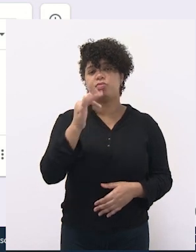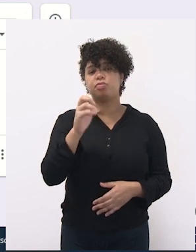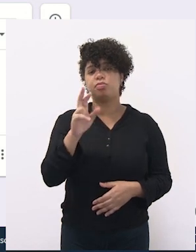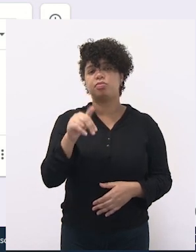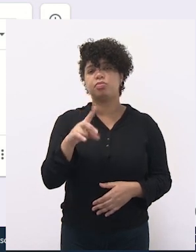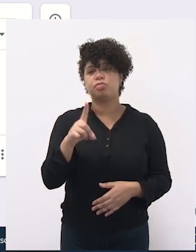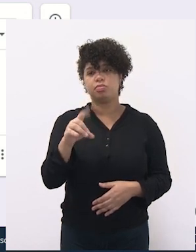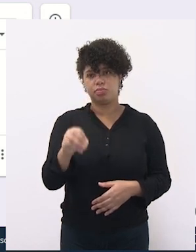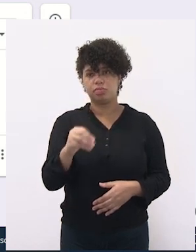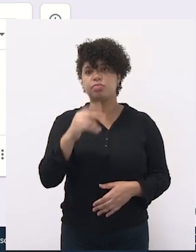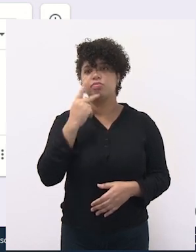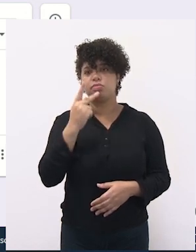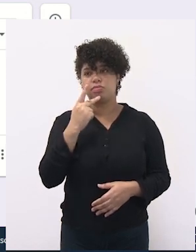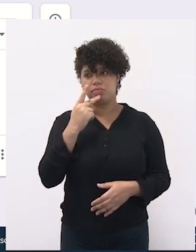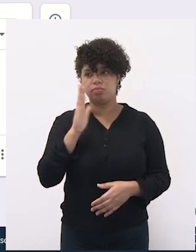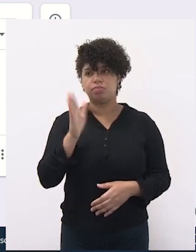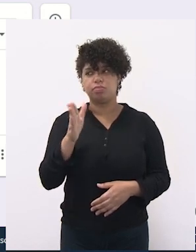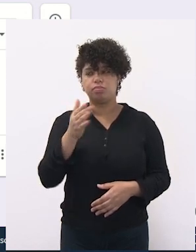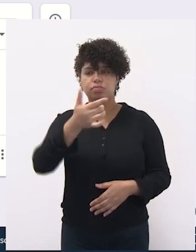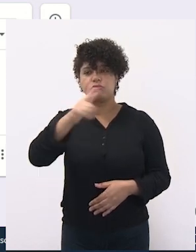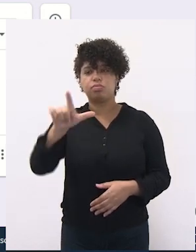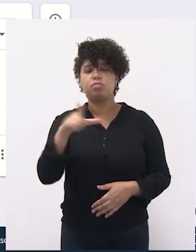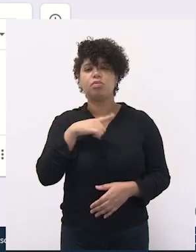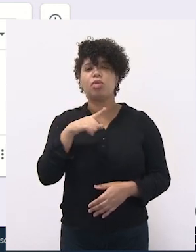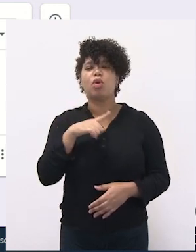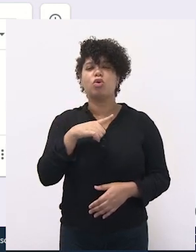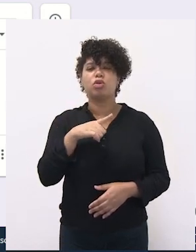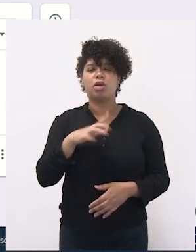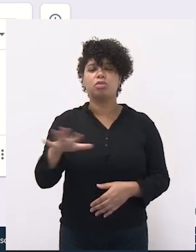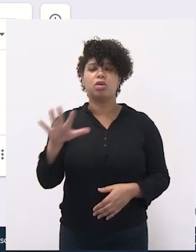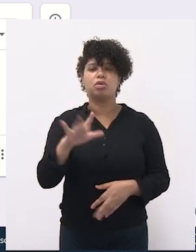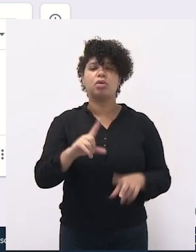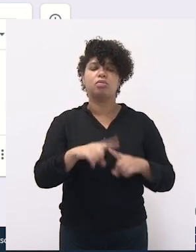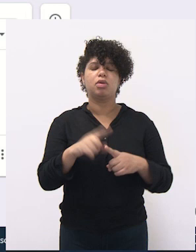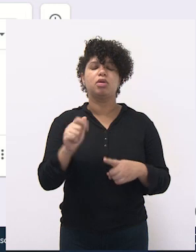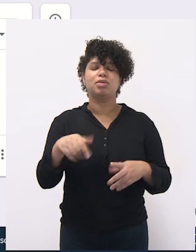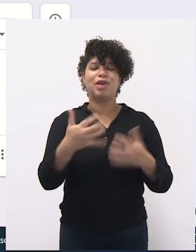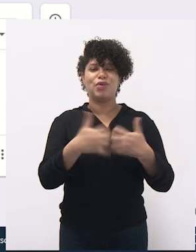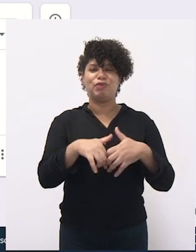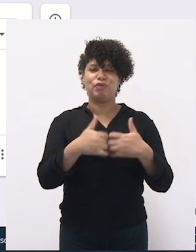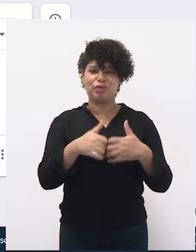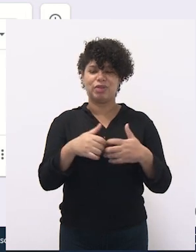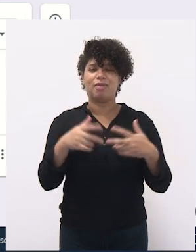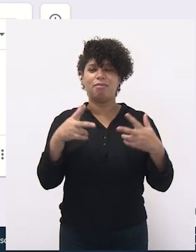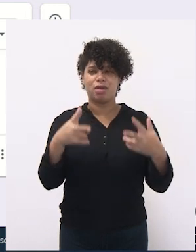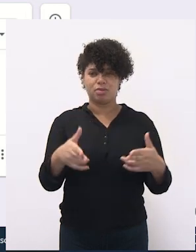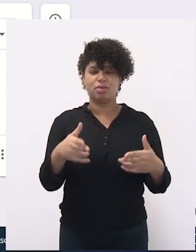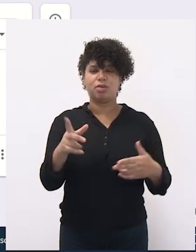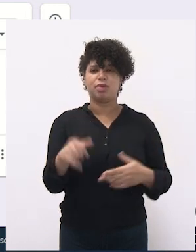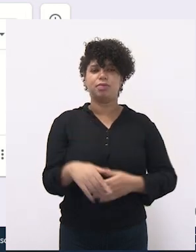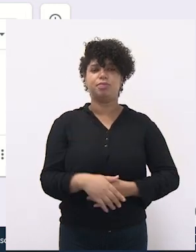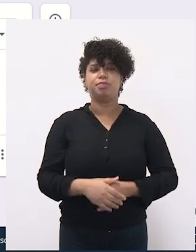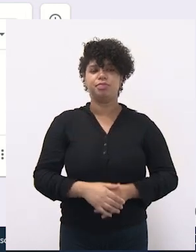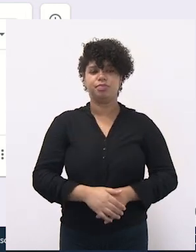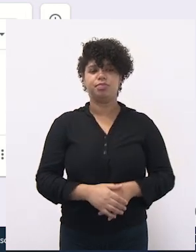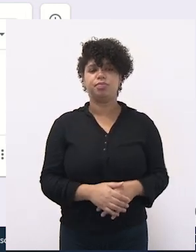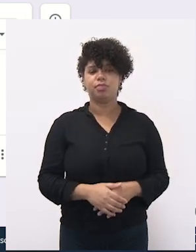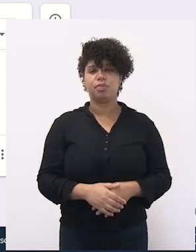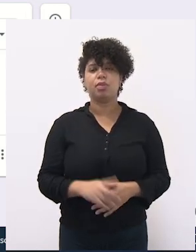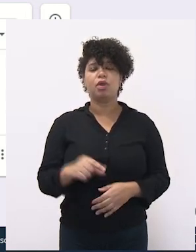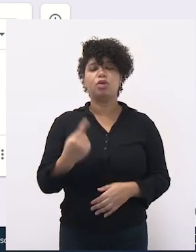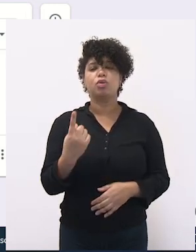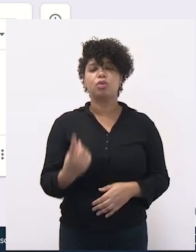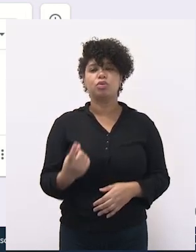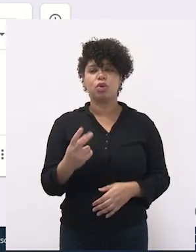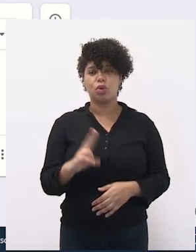Mesmo que ele falou de outro domínio, mas funciona mais ou menos na mesma ideia. Então a gente pode